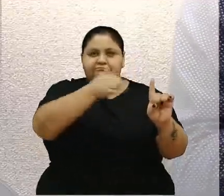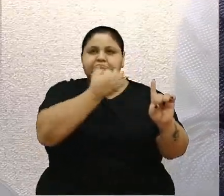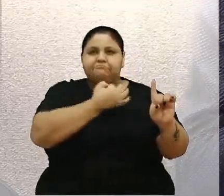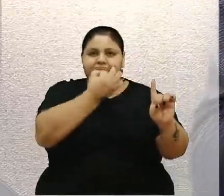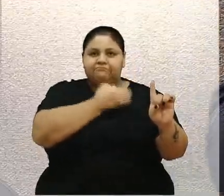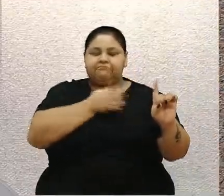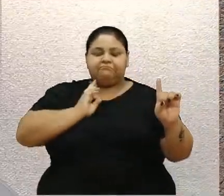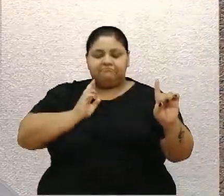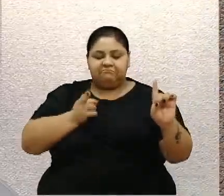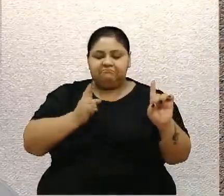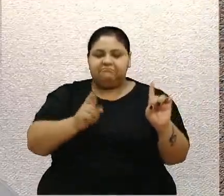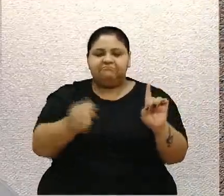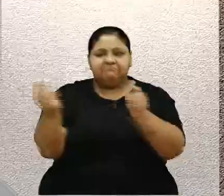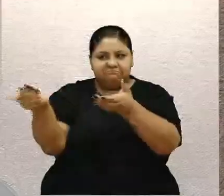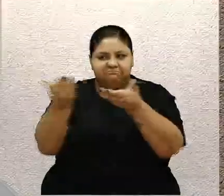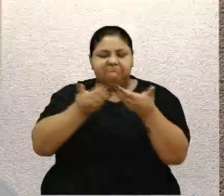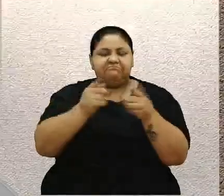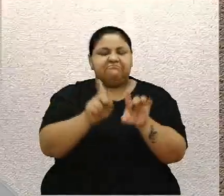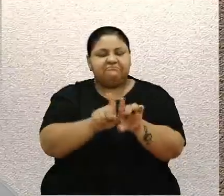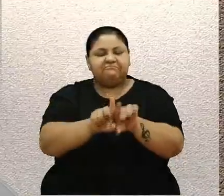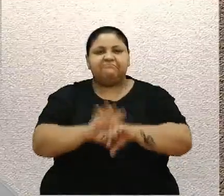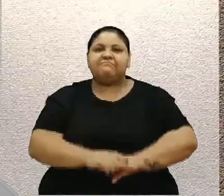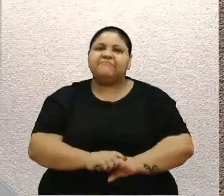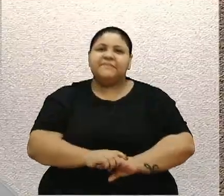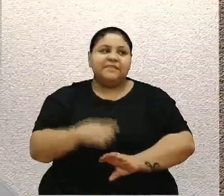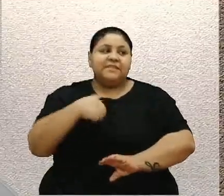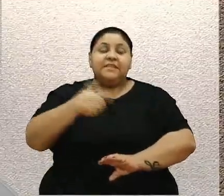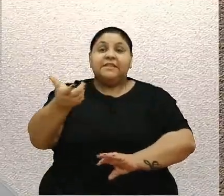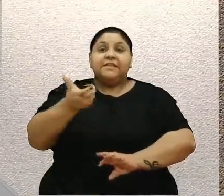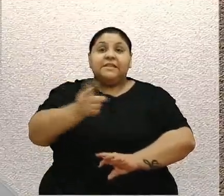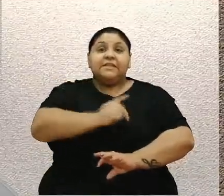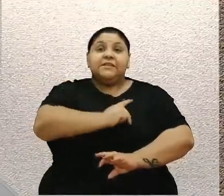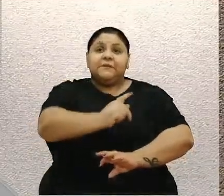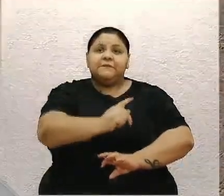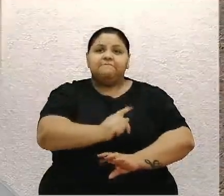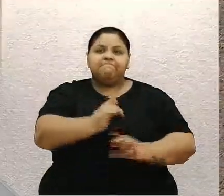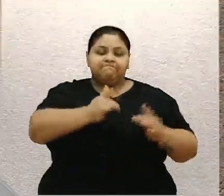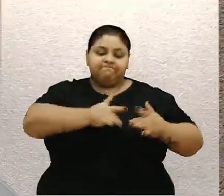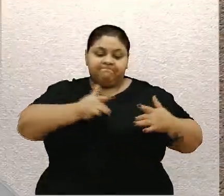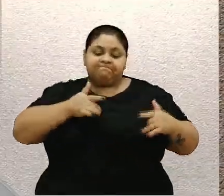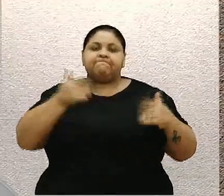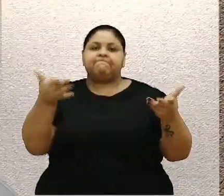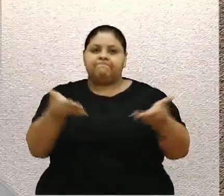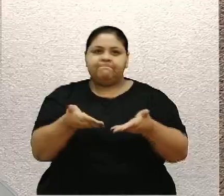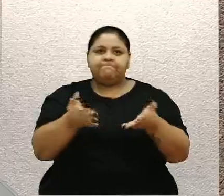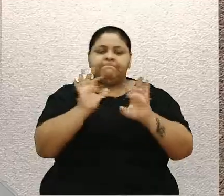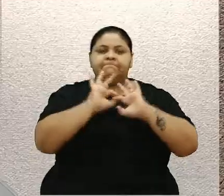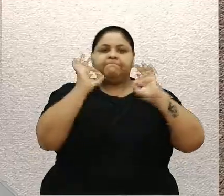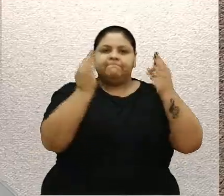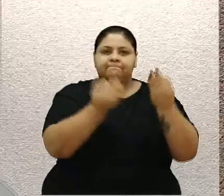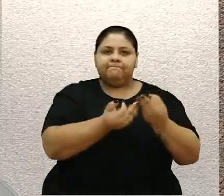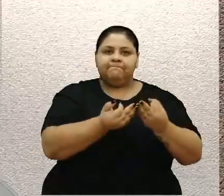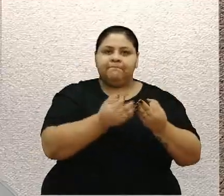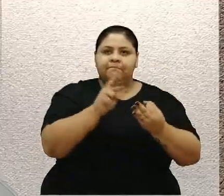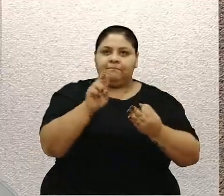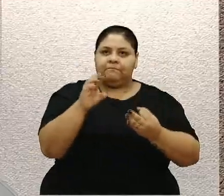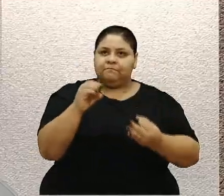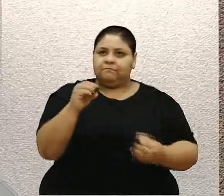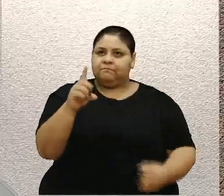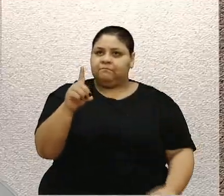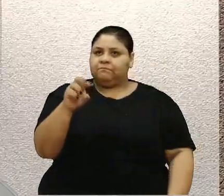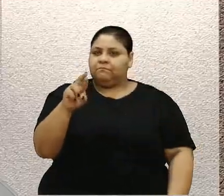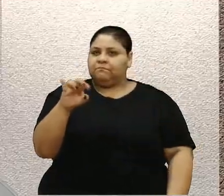Estejam sempre bem-vindos. E eu queria, senhora presidente, me solidarizar hoje com a família do Rodrigo Silva,